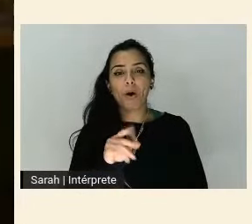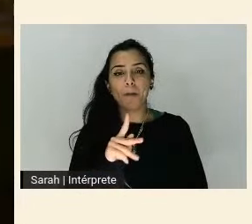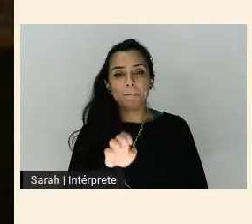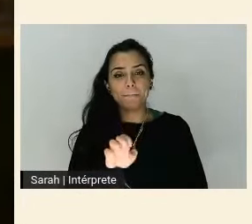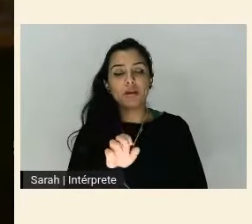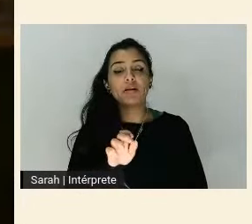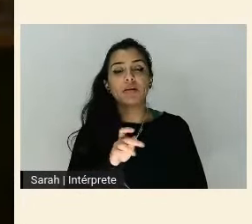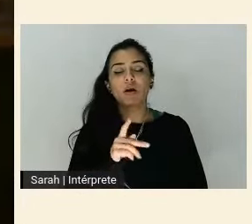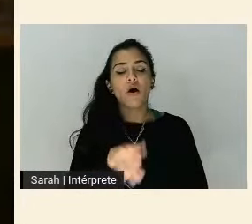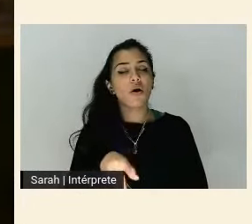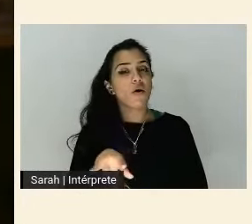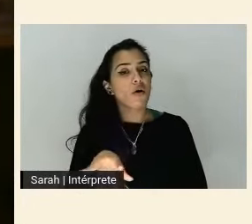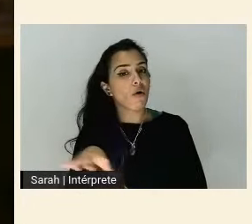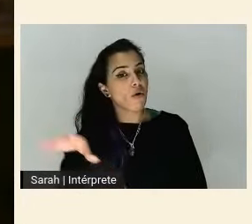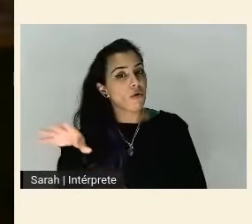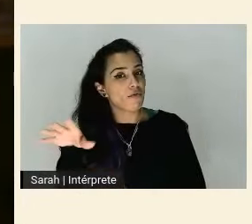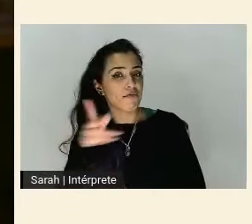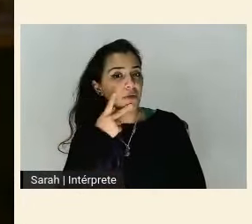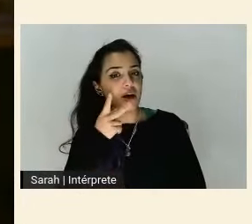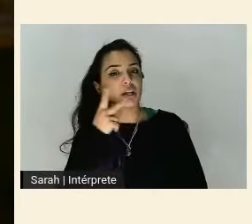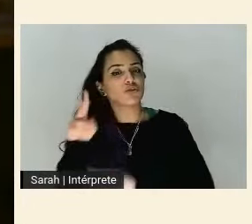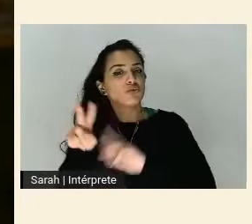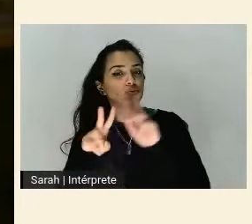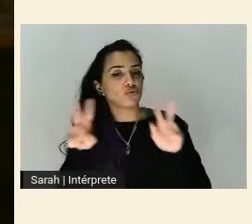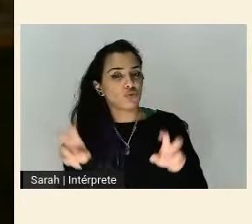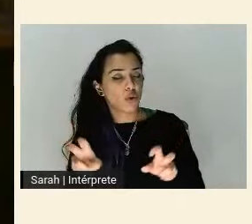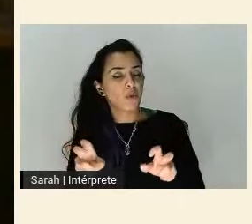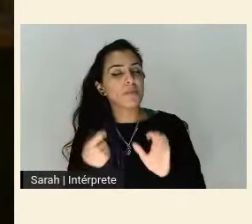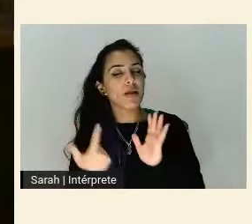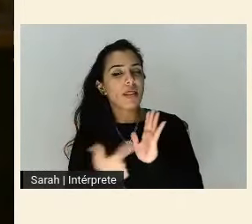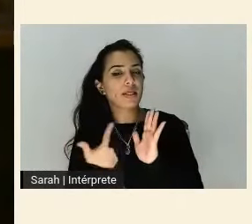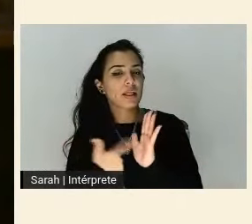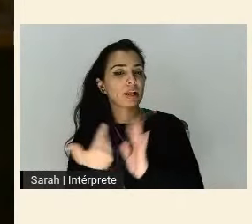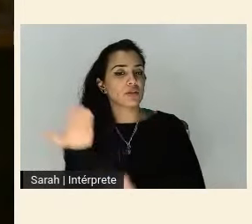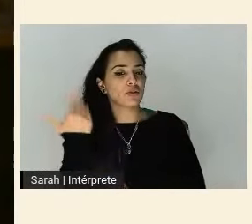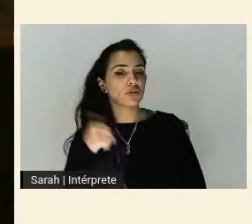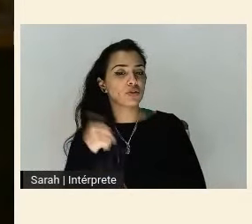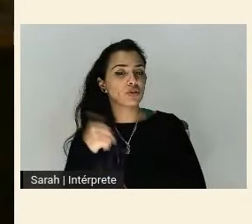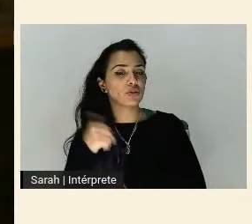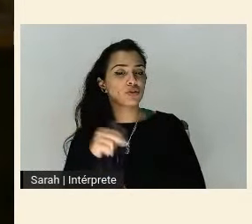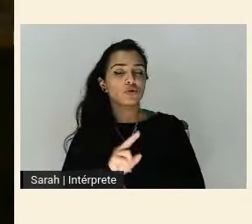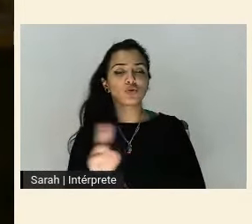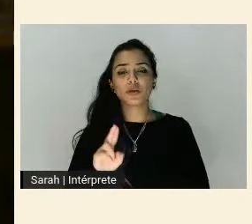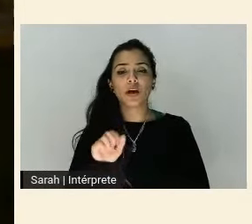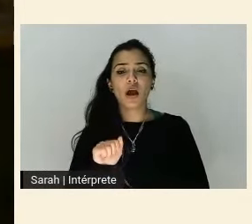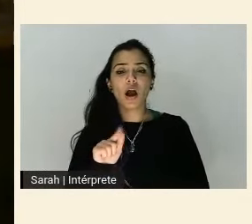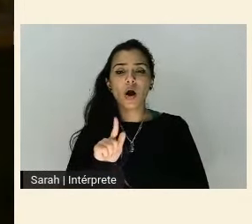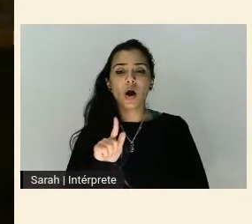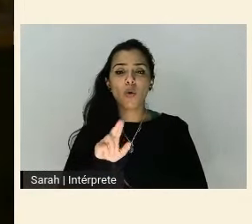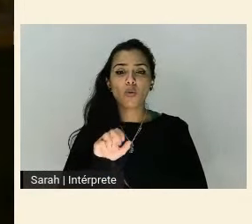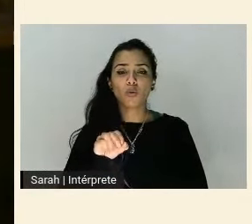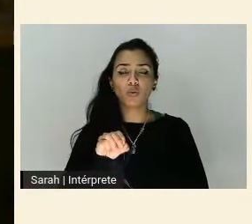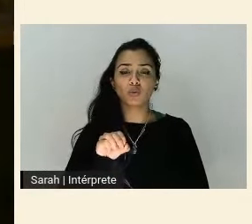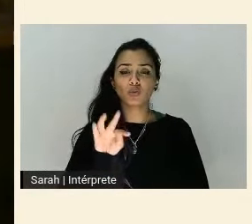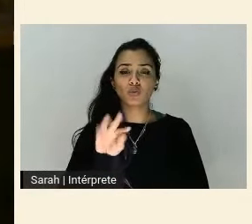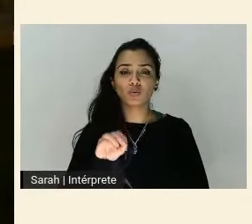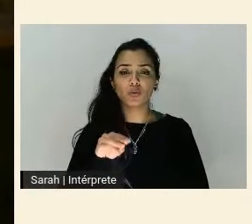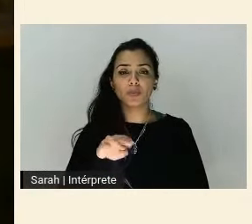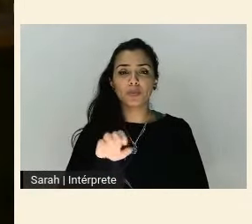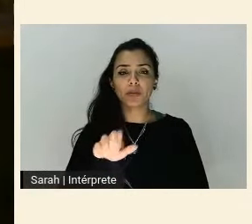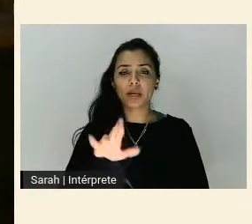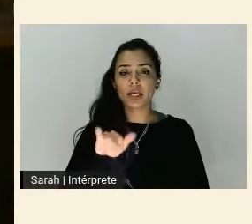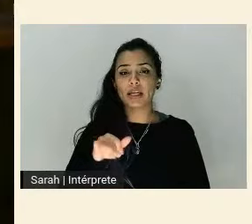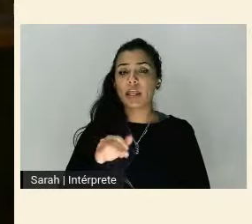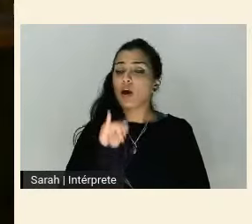ouvindo um antigo literato daqui de Belém, chamado Augusto Meira, recitando para ele o